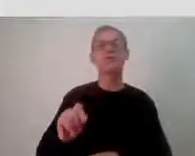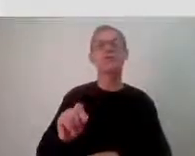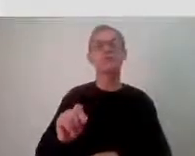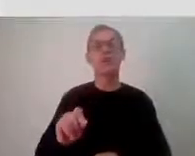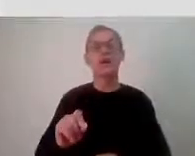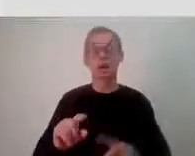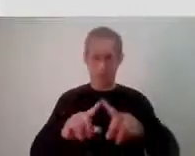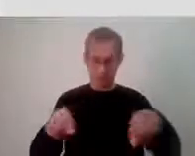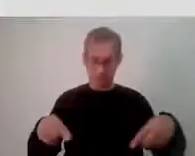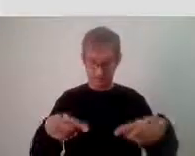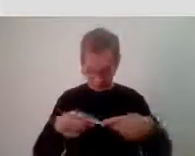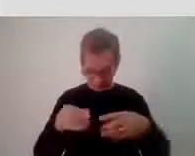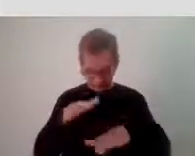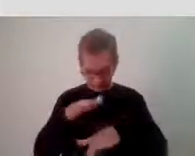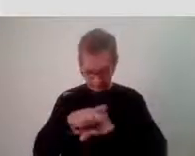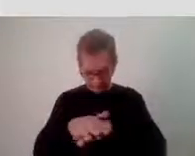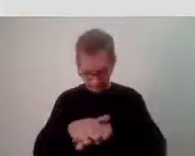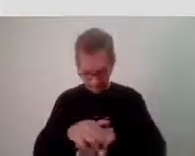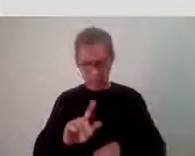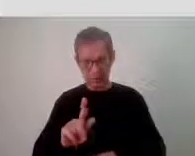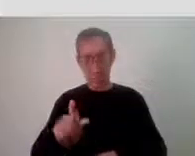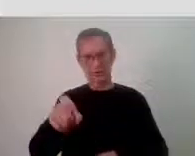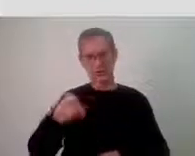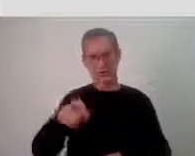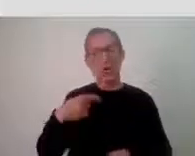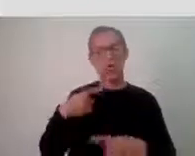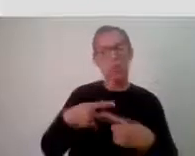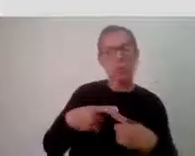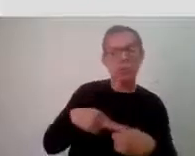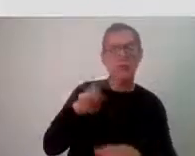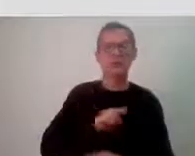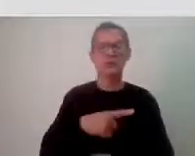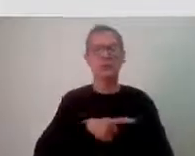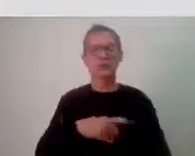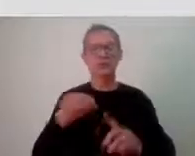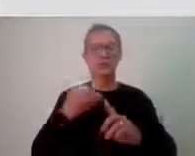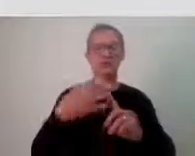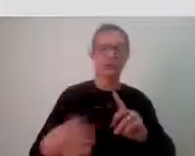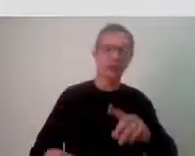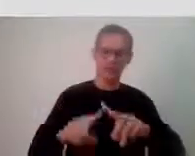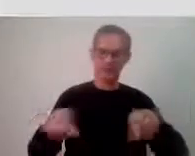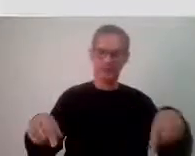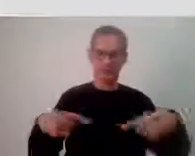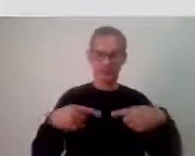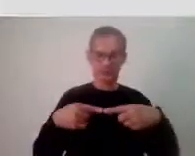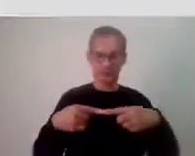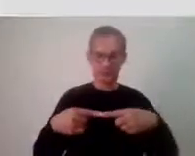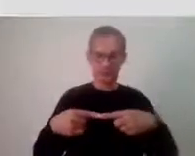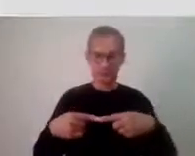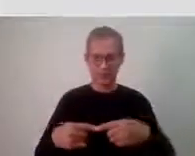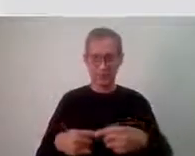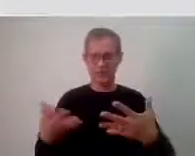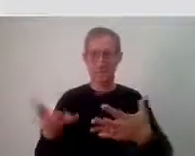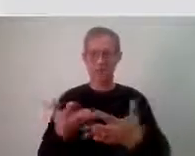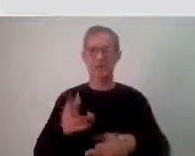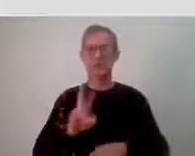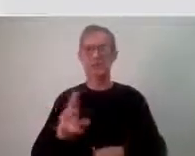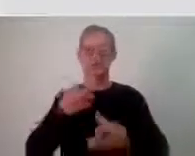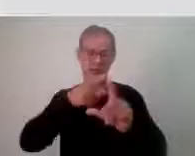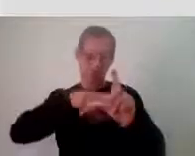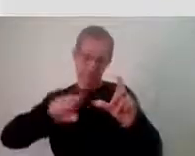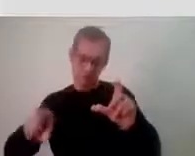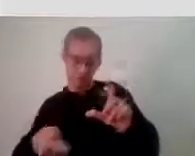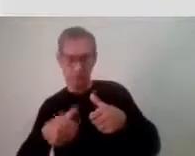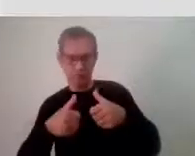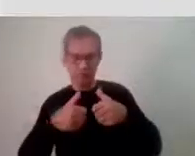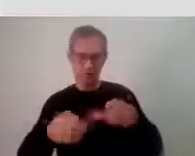Menos a área abaixo da g de x. Por isso que a gente define a área entre duas curvas dessa